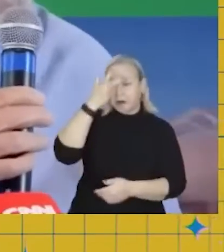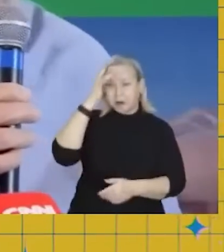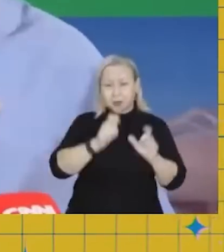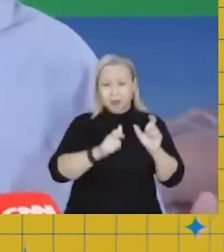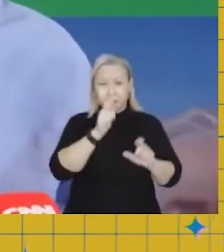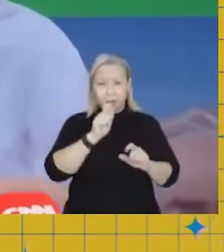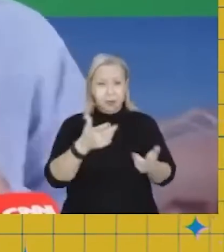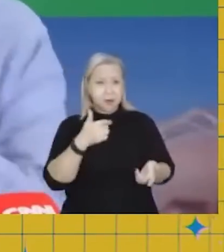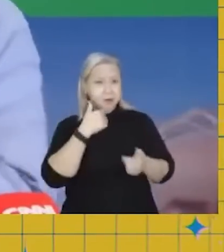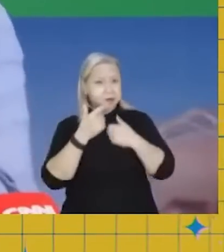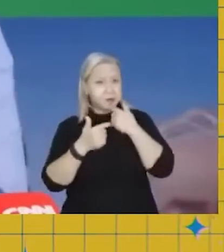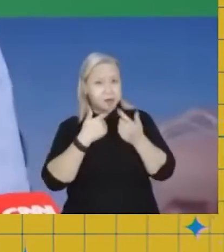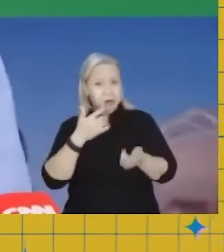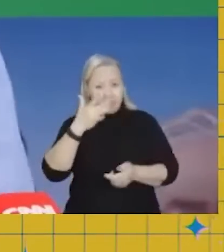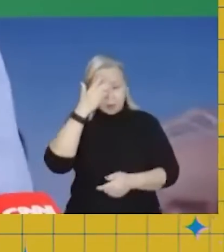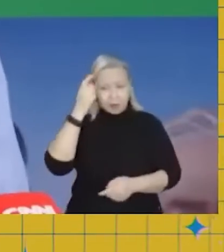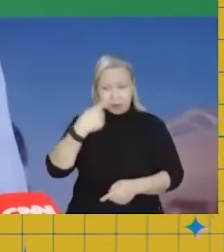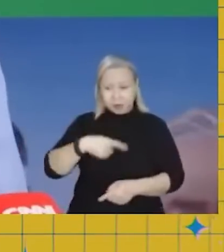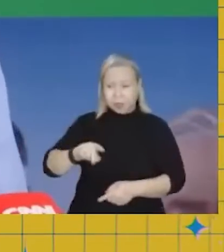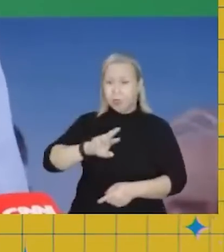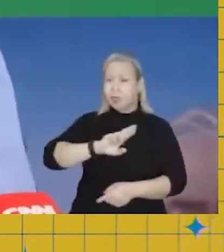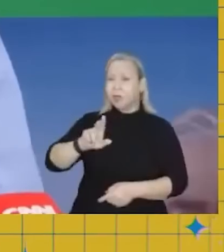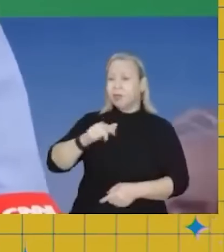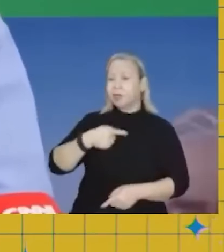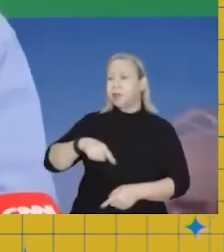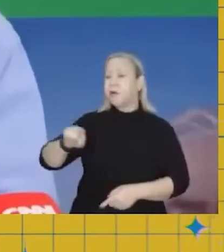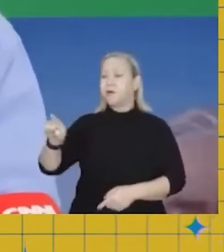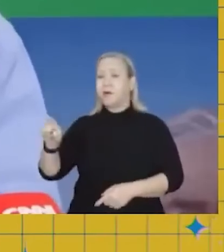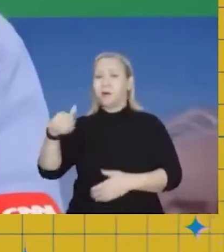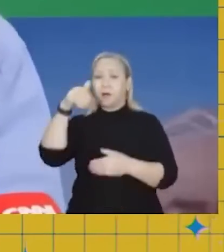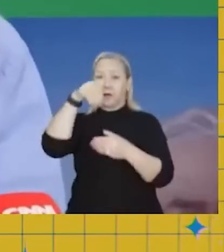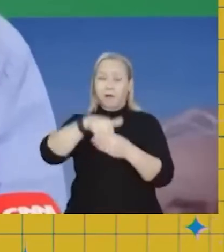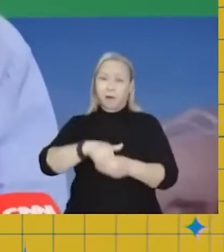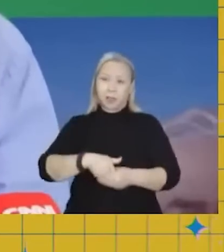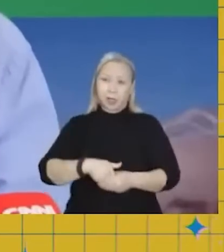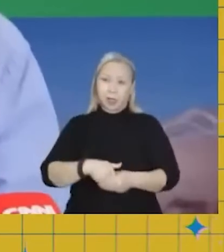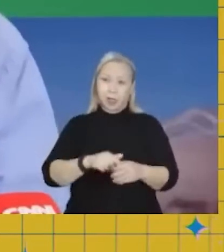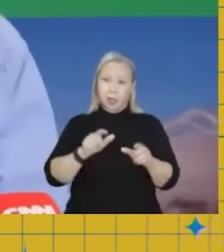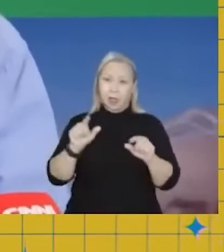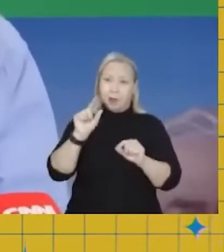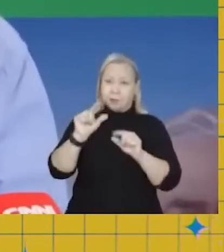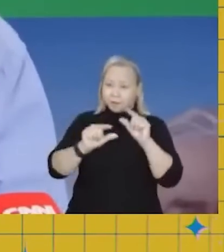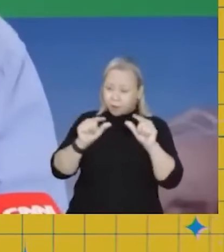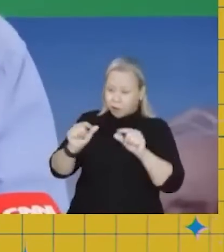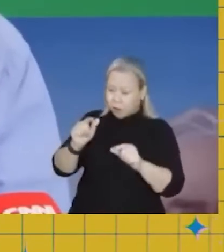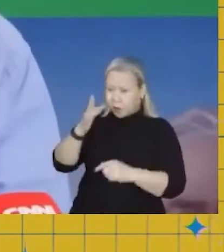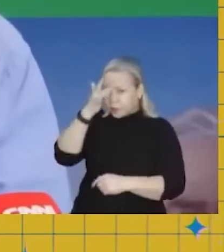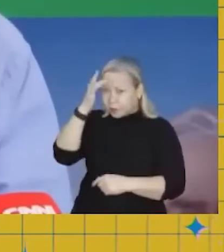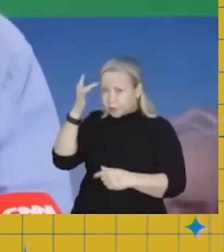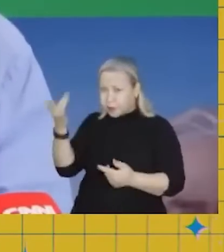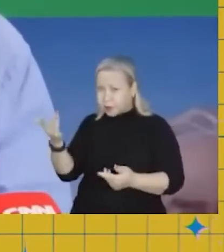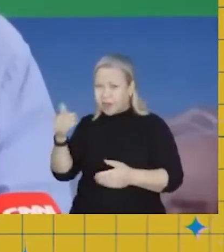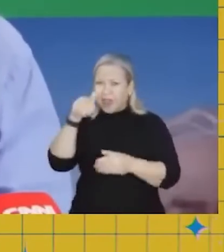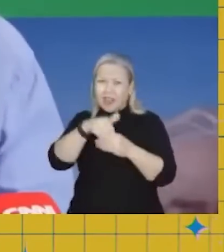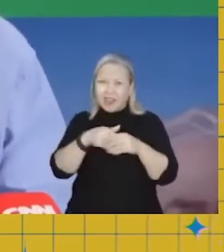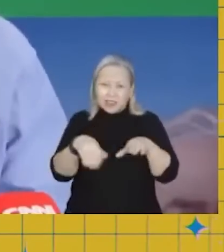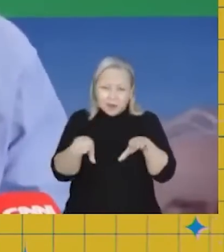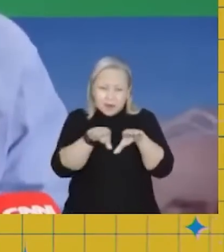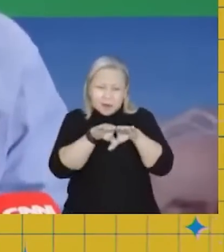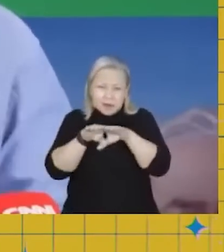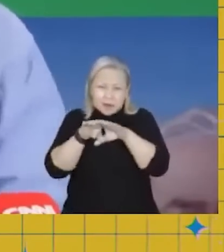que não foram votar o voto de pequeno setor da sociedade porque a eleição tá muito parelha ela tá muito